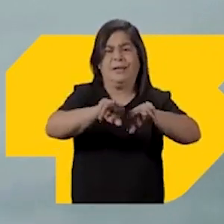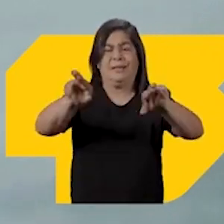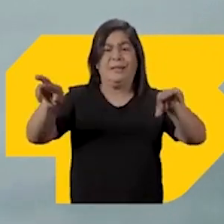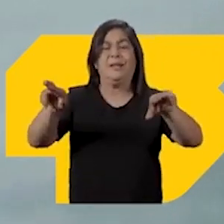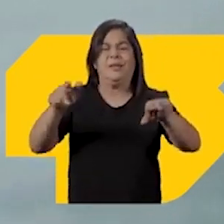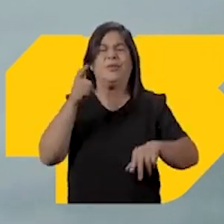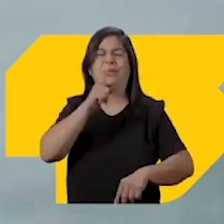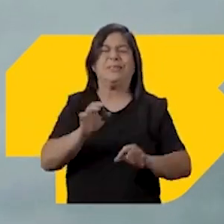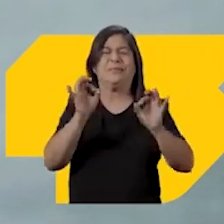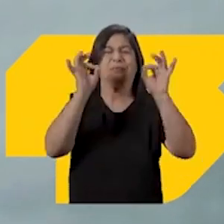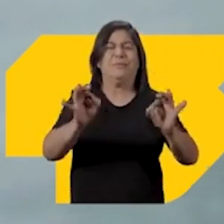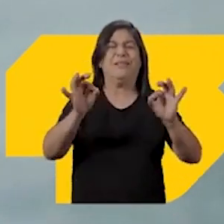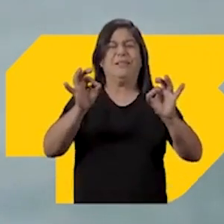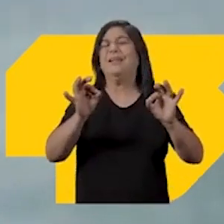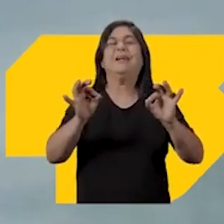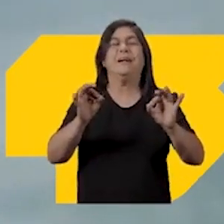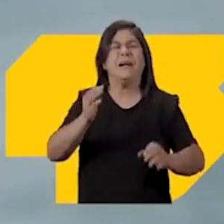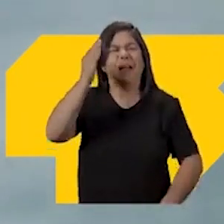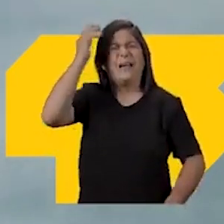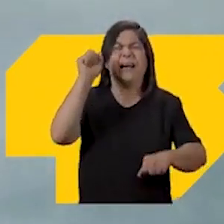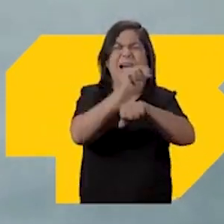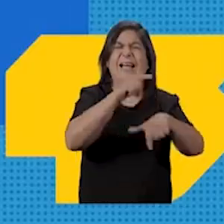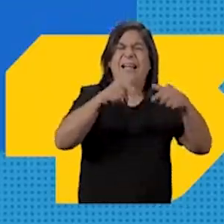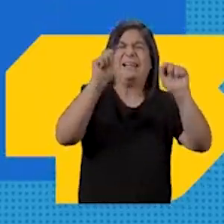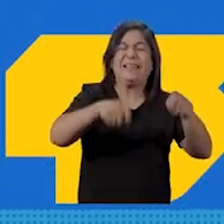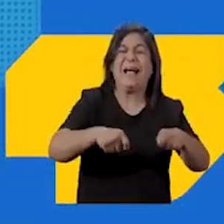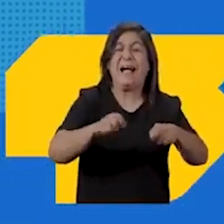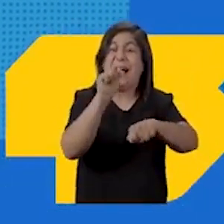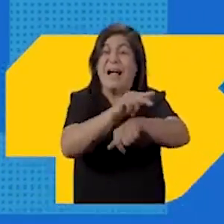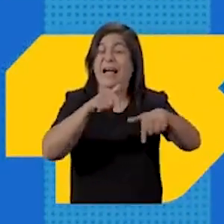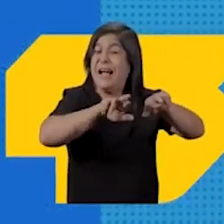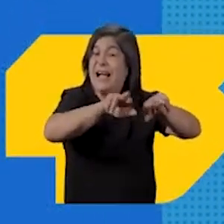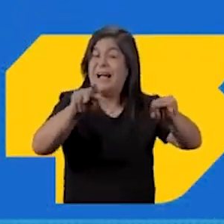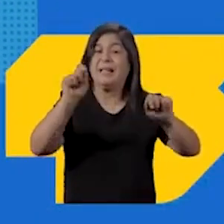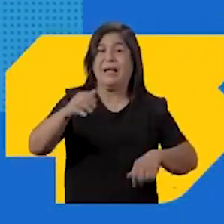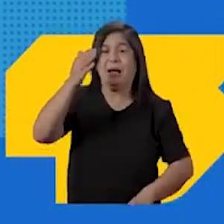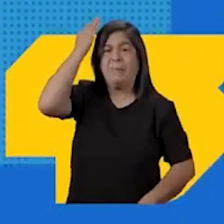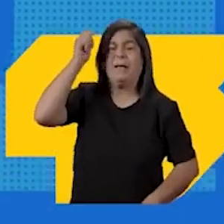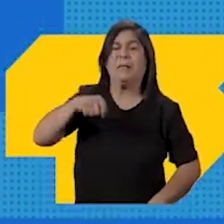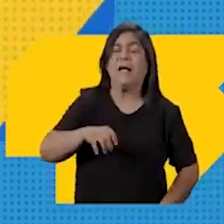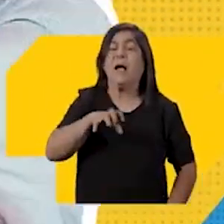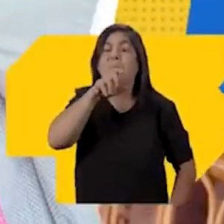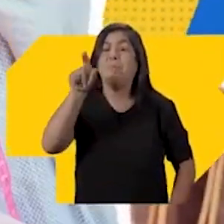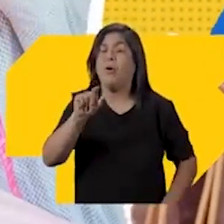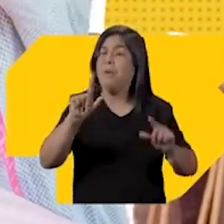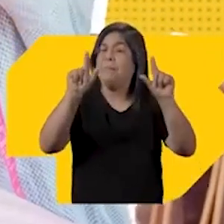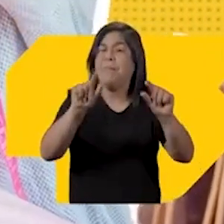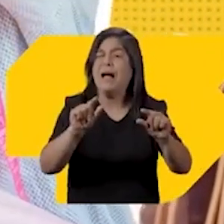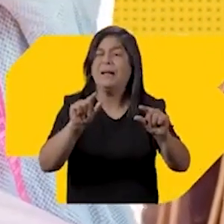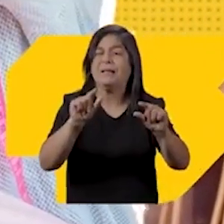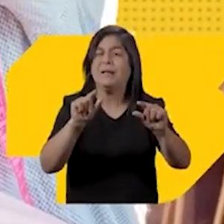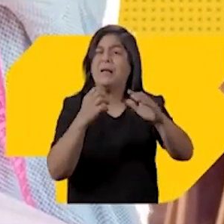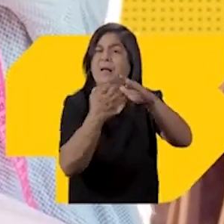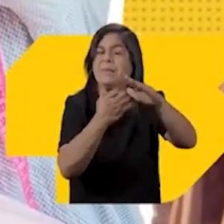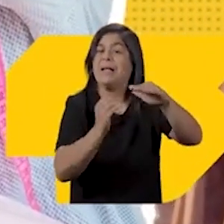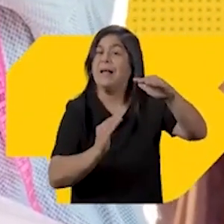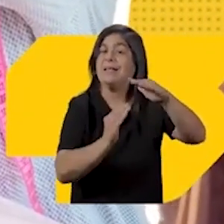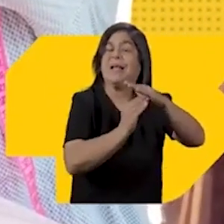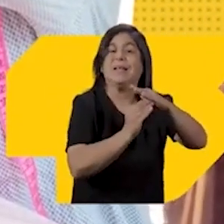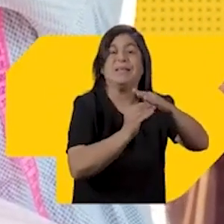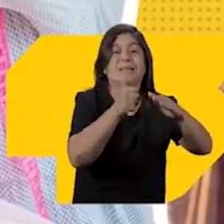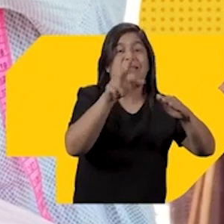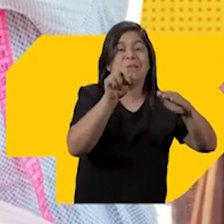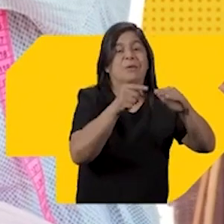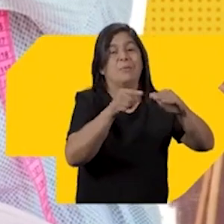gerar emprego e melhorar os serviços. E a gente conseguiu. Para gerar emprego, Pedro vai zerar o ICMS